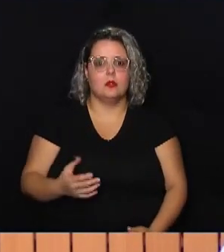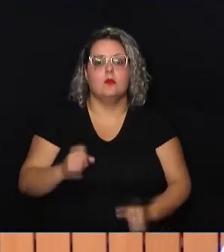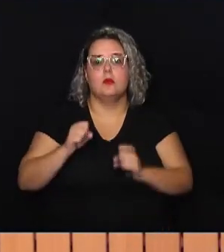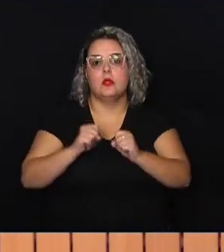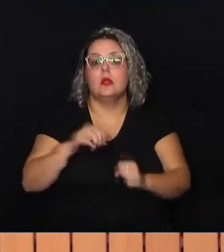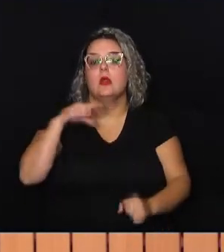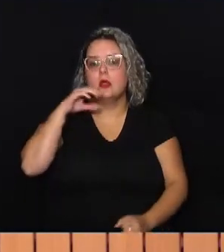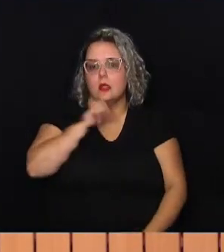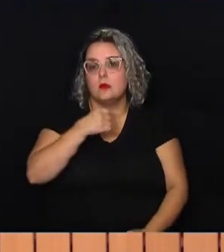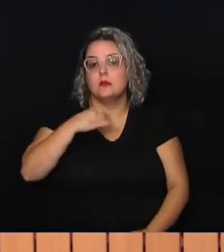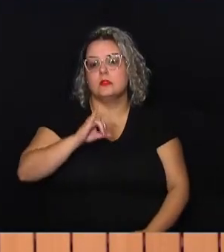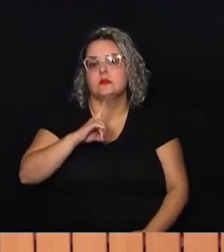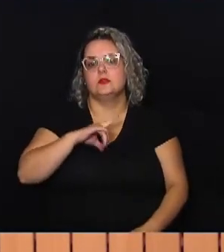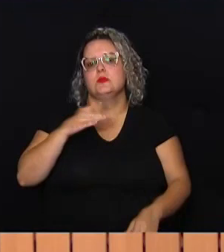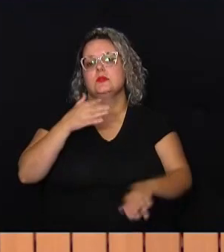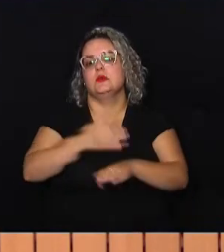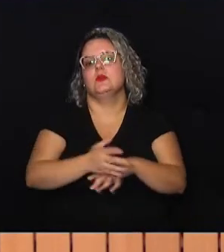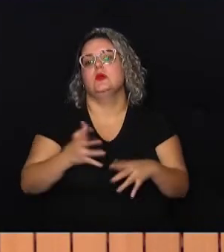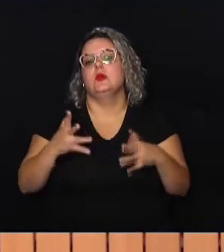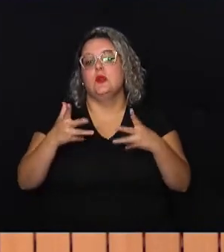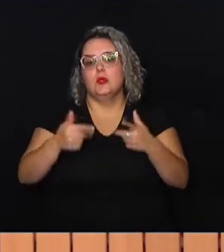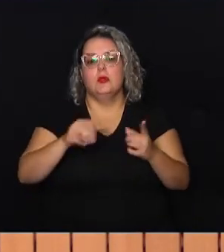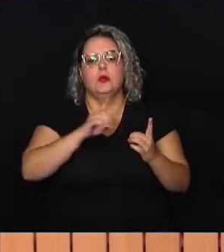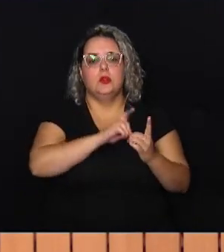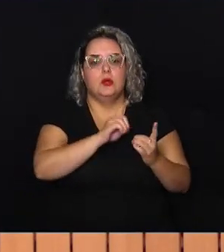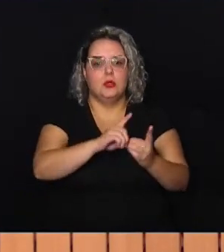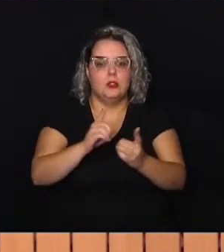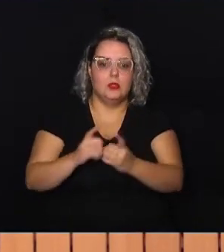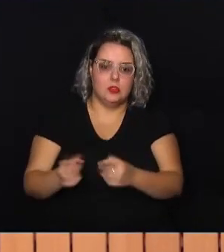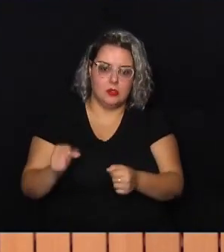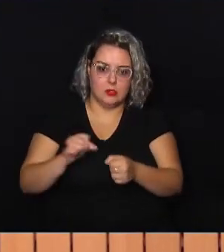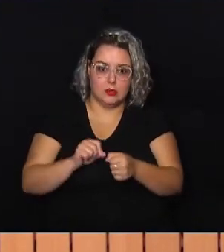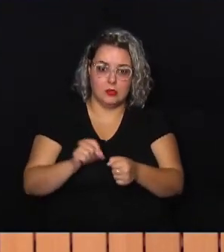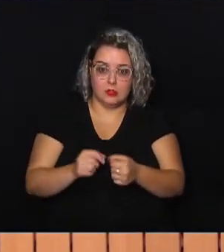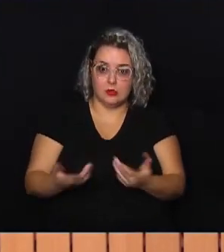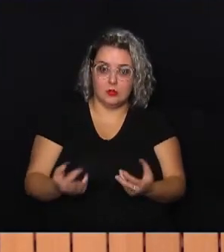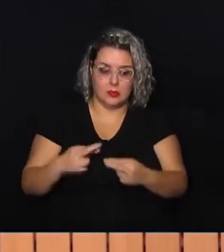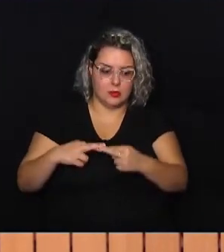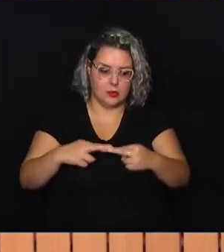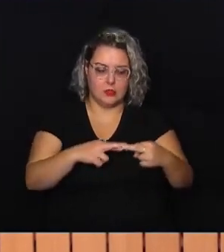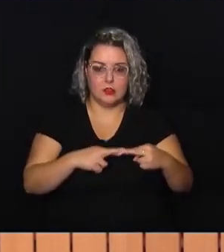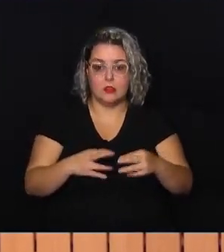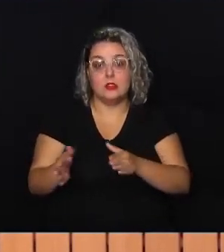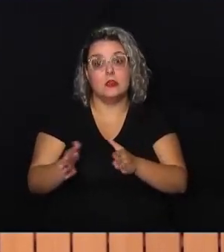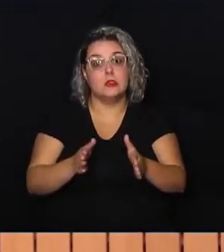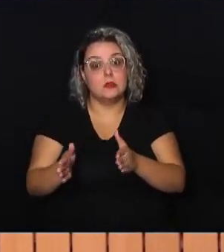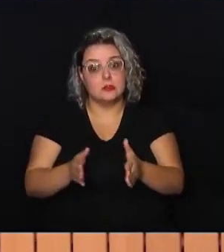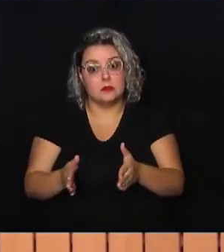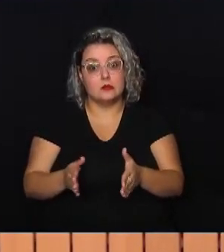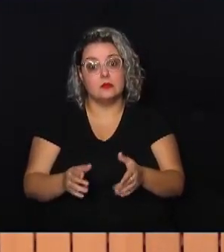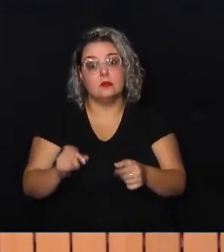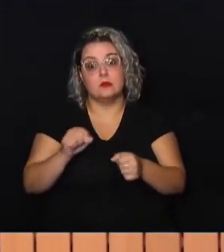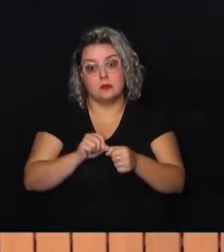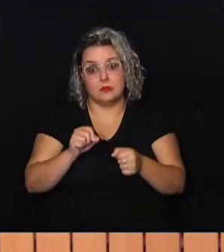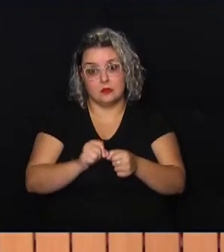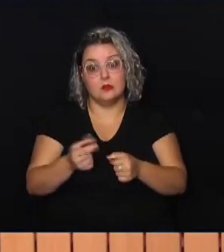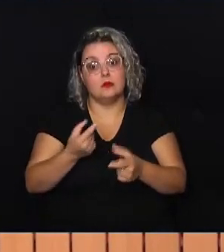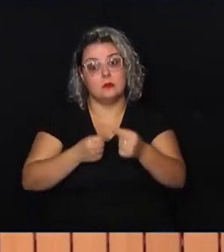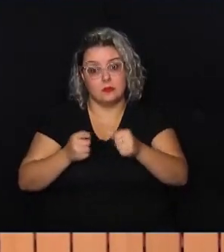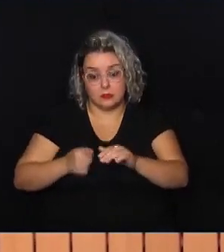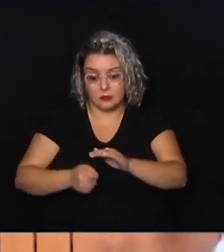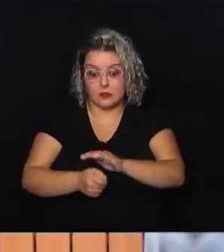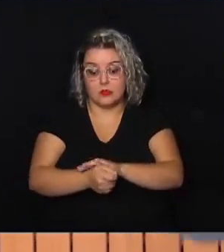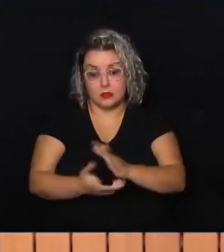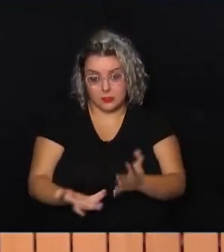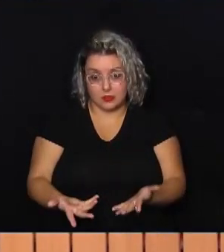ela tivesse acesso a todo o atendimento dela que ela fez na rede. Nesse momento, nós vamos ter que investir nessa